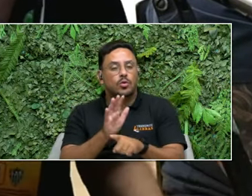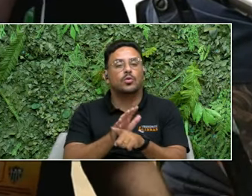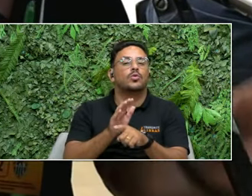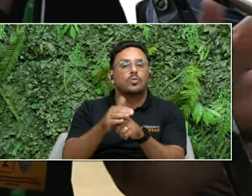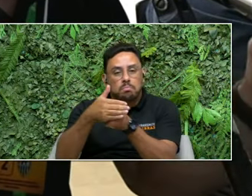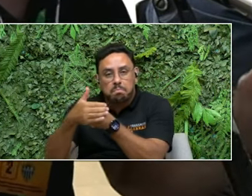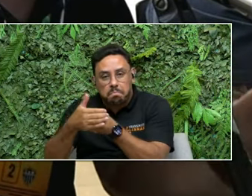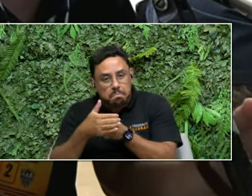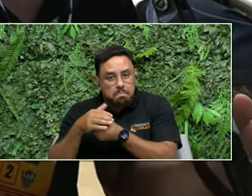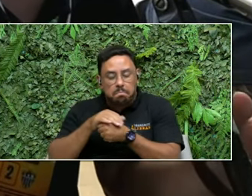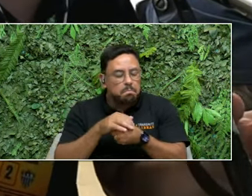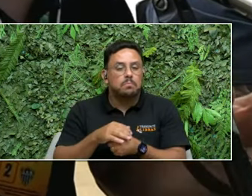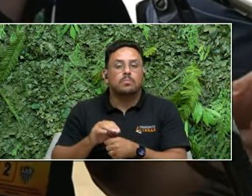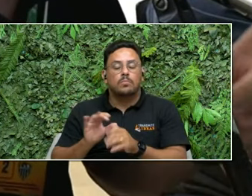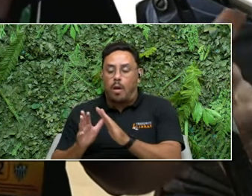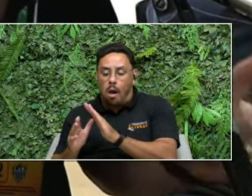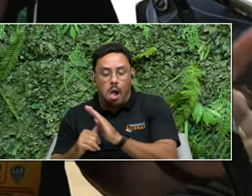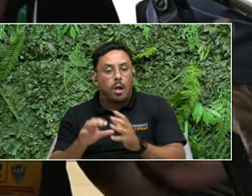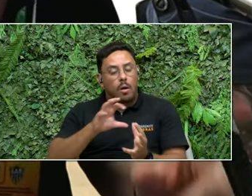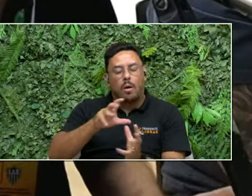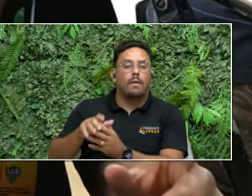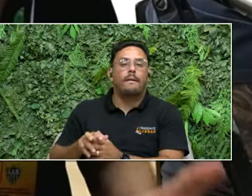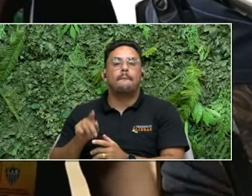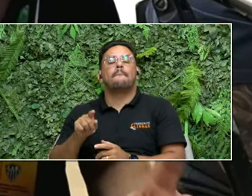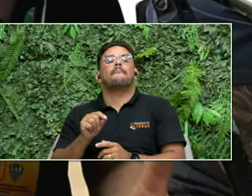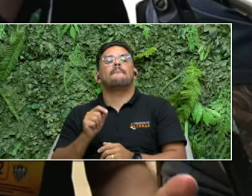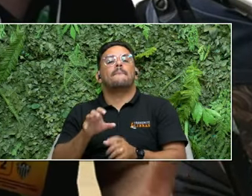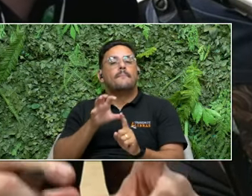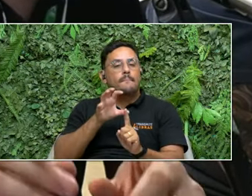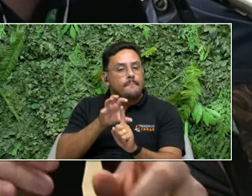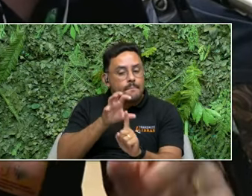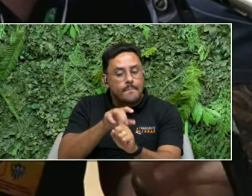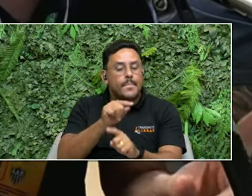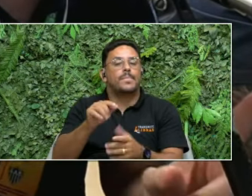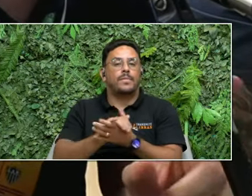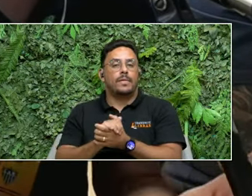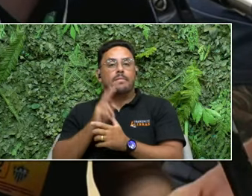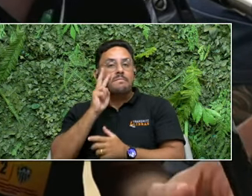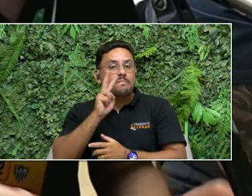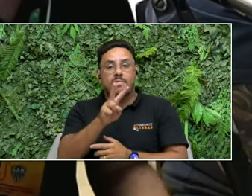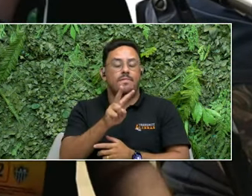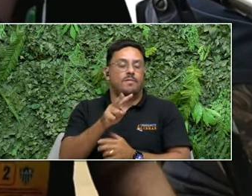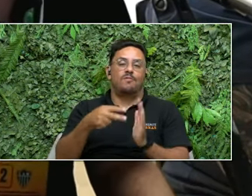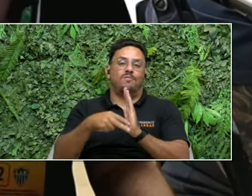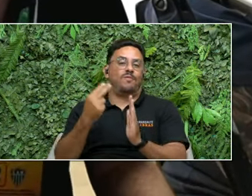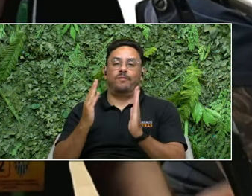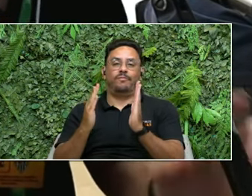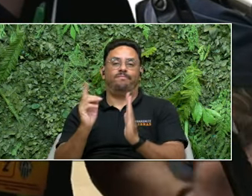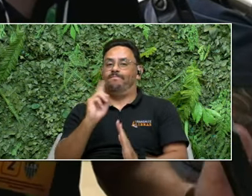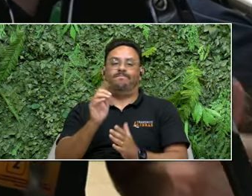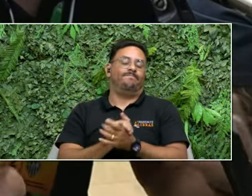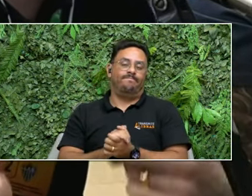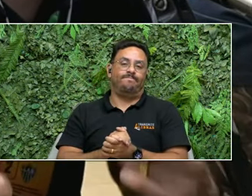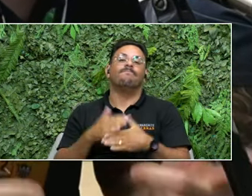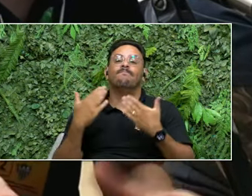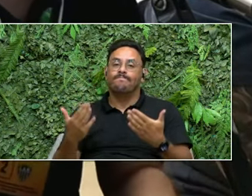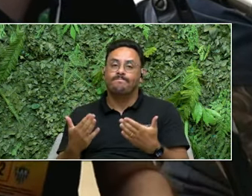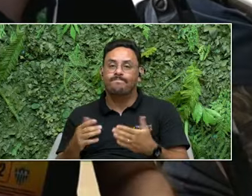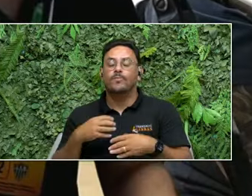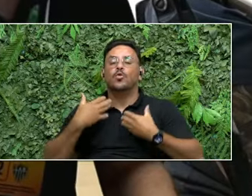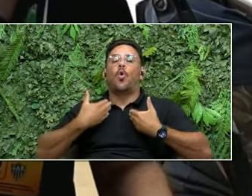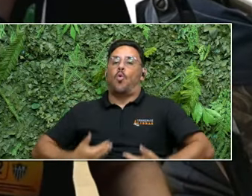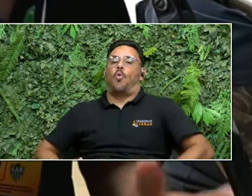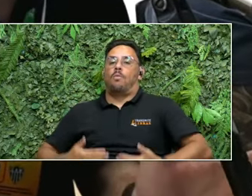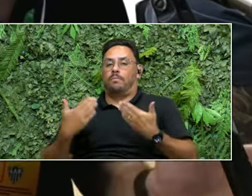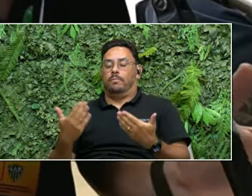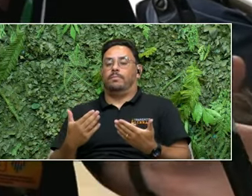muita bola Outra coisa o o pé de pressiona do Atlético Não foi visto na segunda etapa aí a questão física